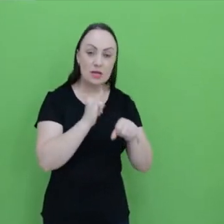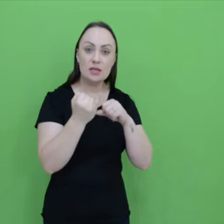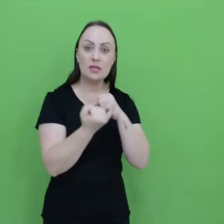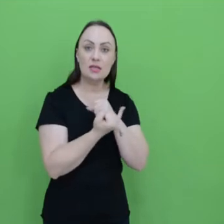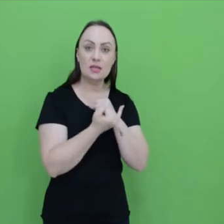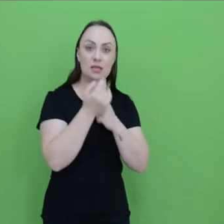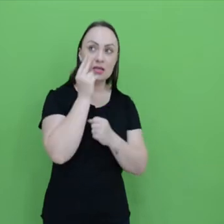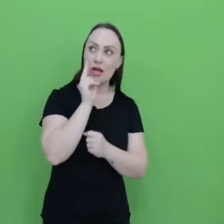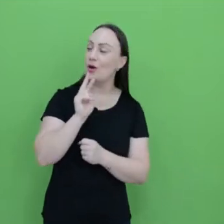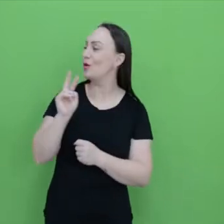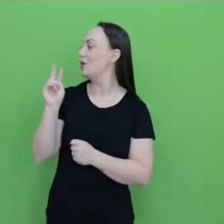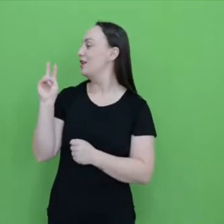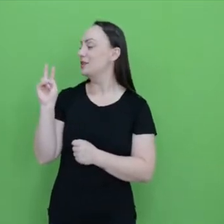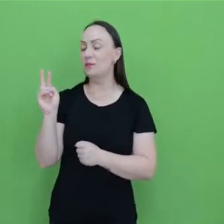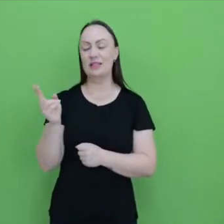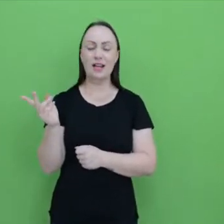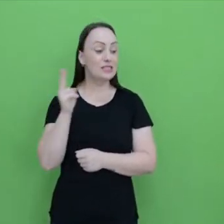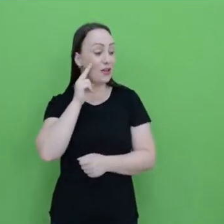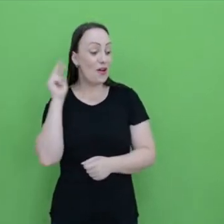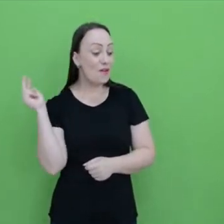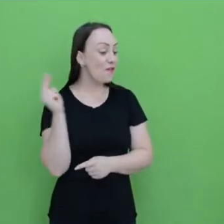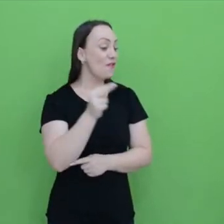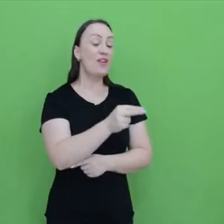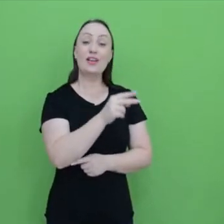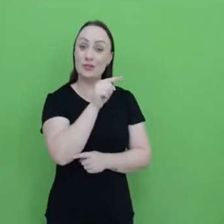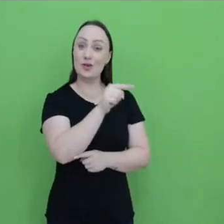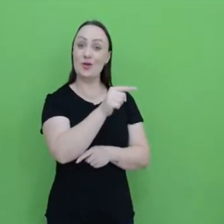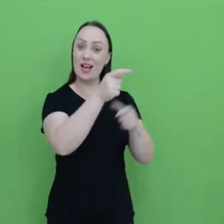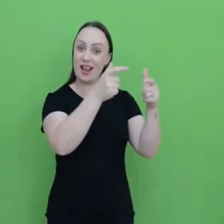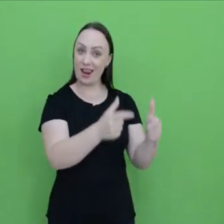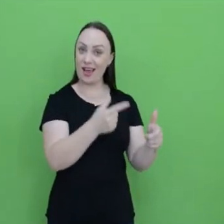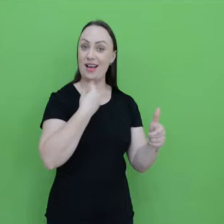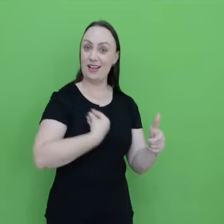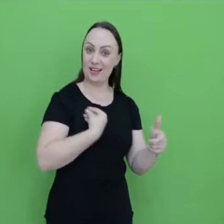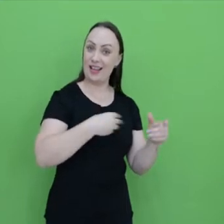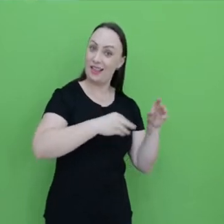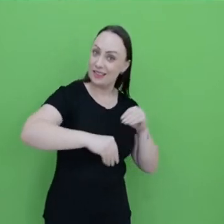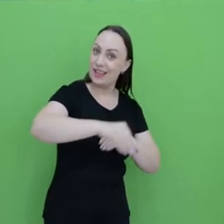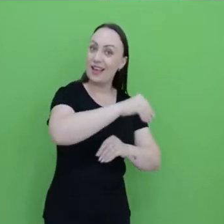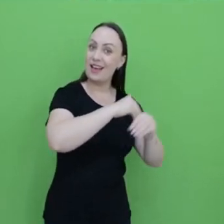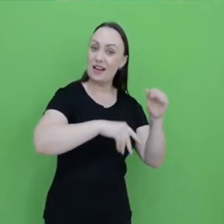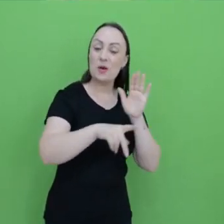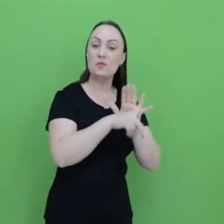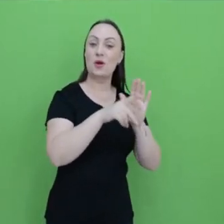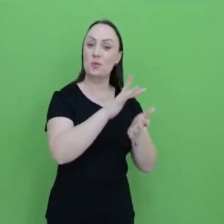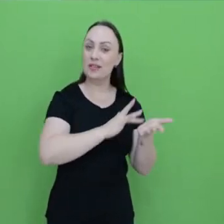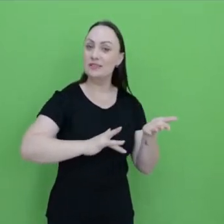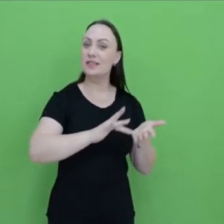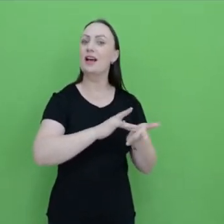ilha e, olhando para trás, ela disse: "Vejam, lá está a terra dos